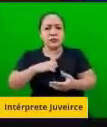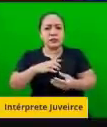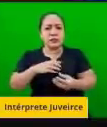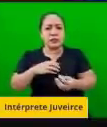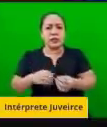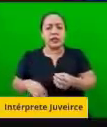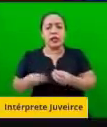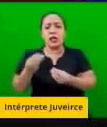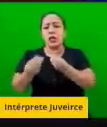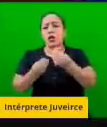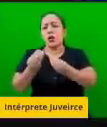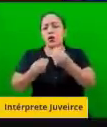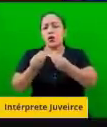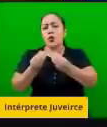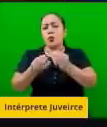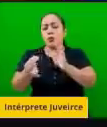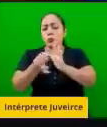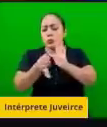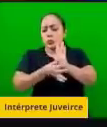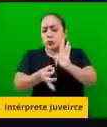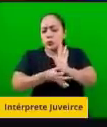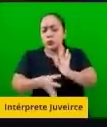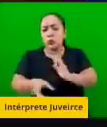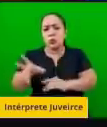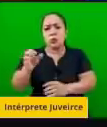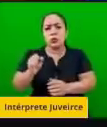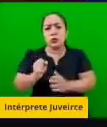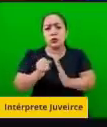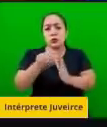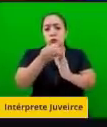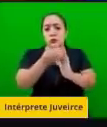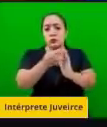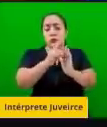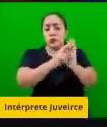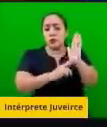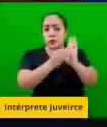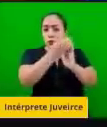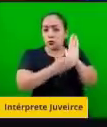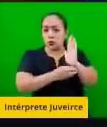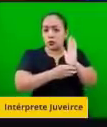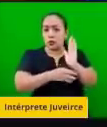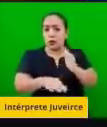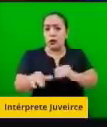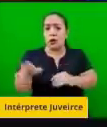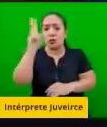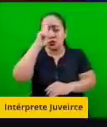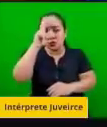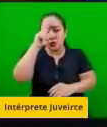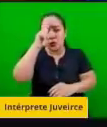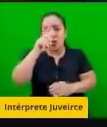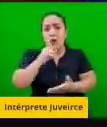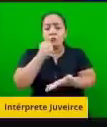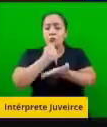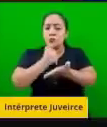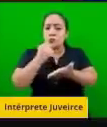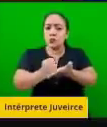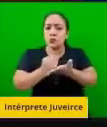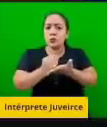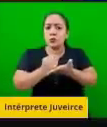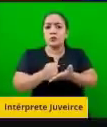referencial curricular de História, usar documentos históricos como recurso didático pode ser uma estratégia